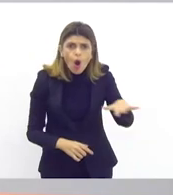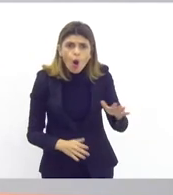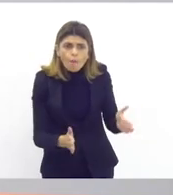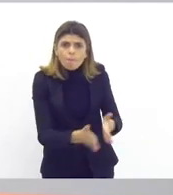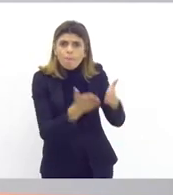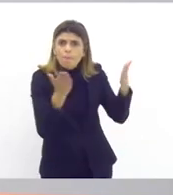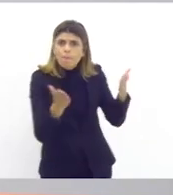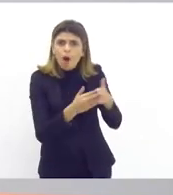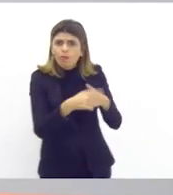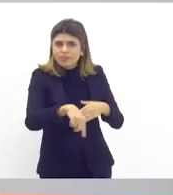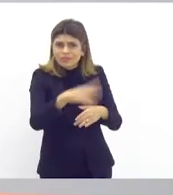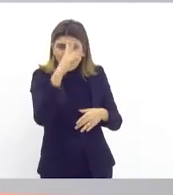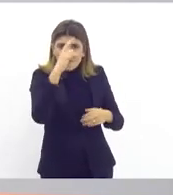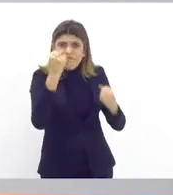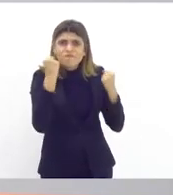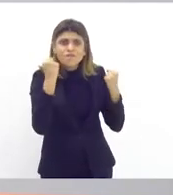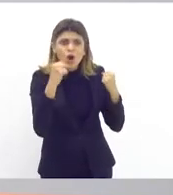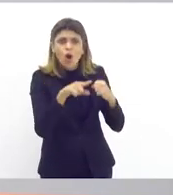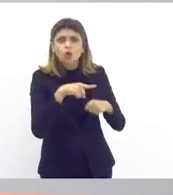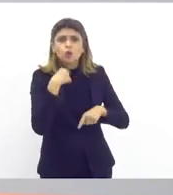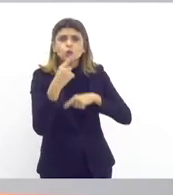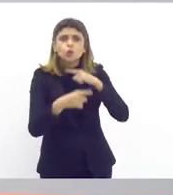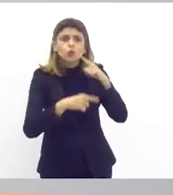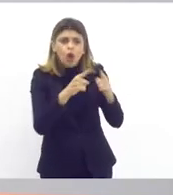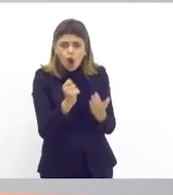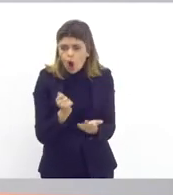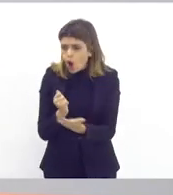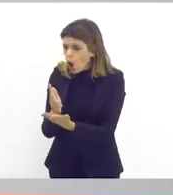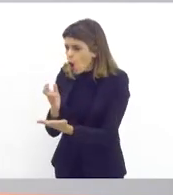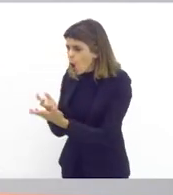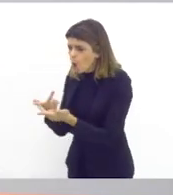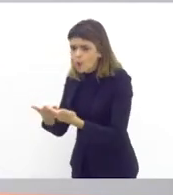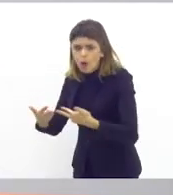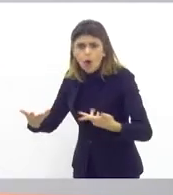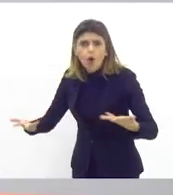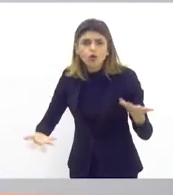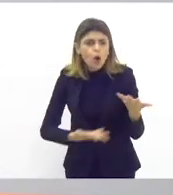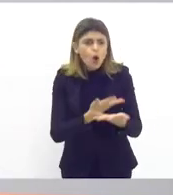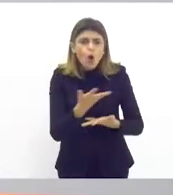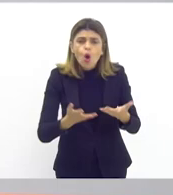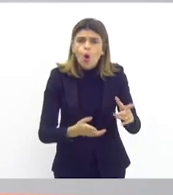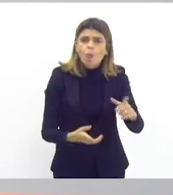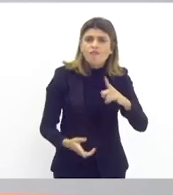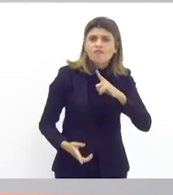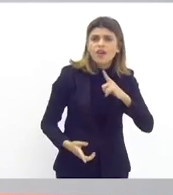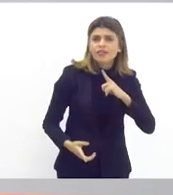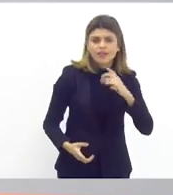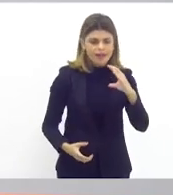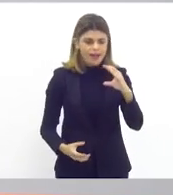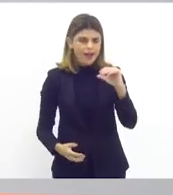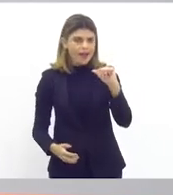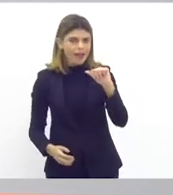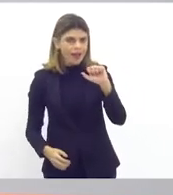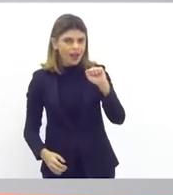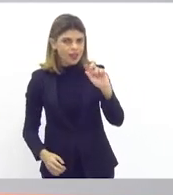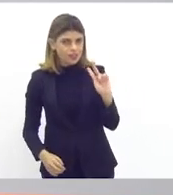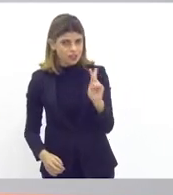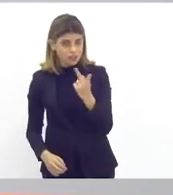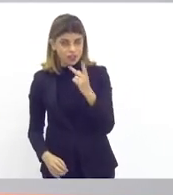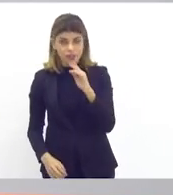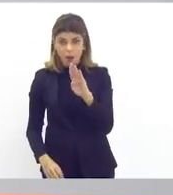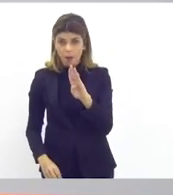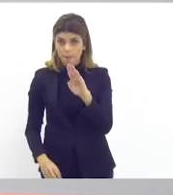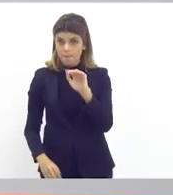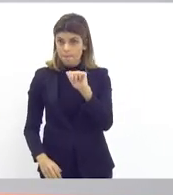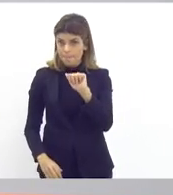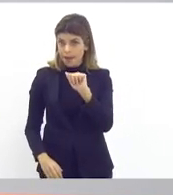é afetada muito forte pelo consumo, de que forma ela ia ter esse cashback, realmente,